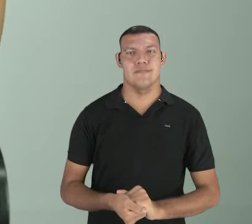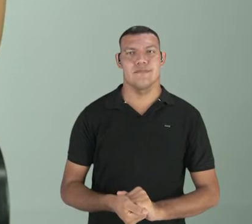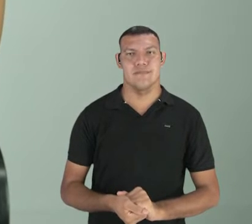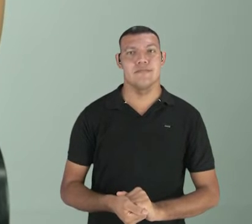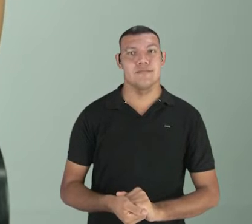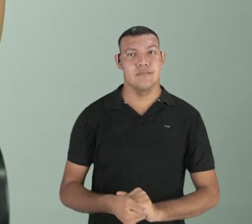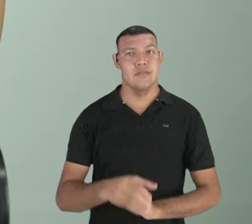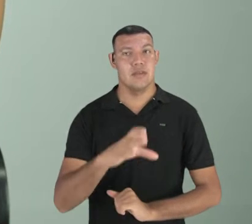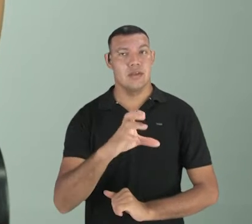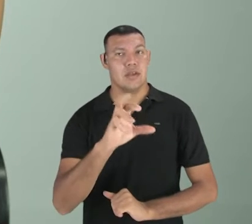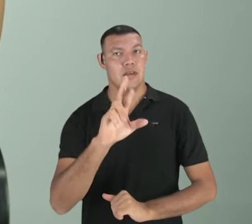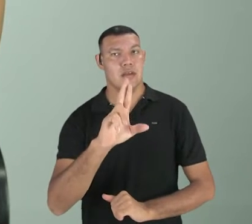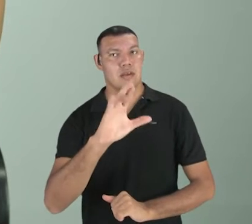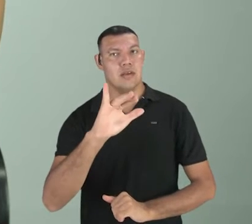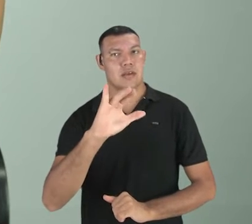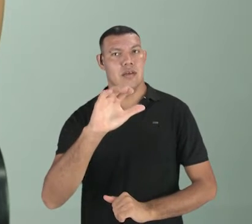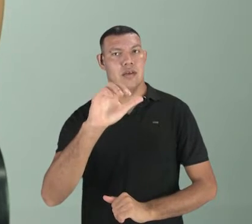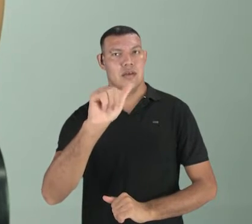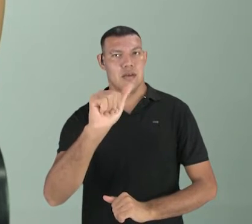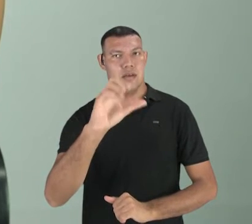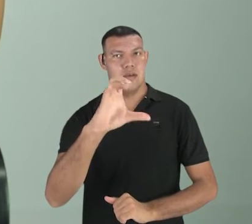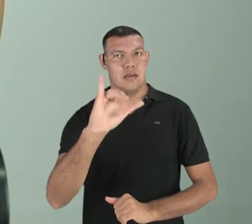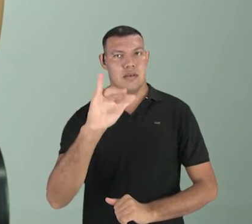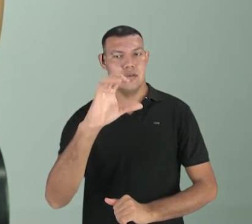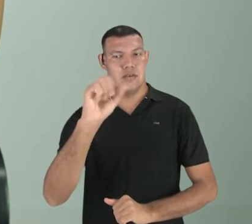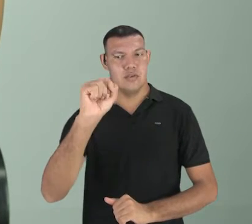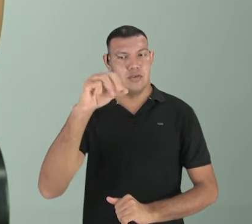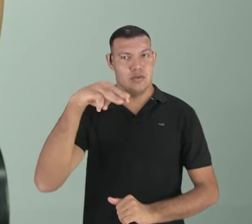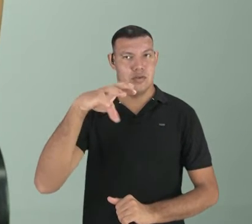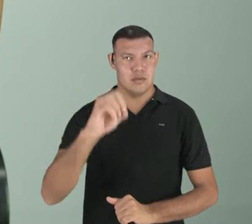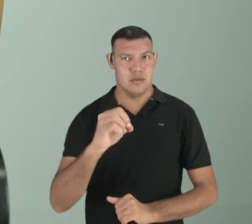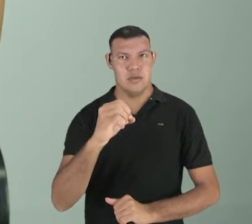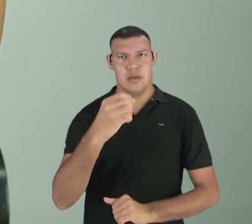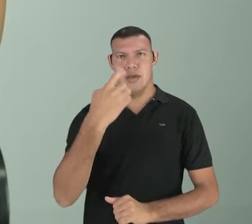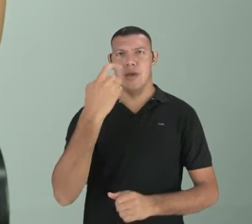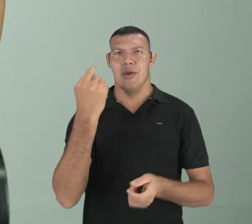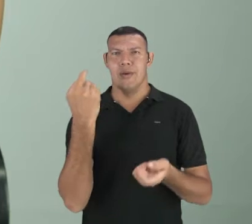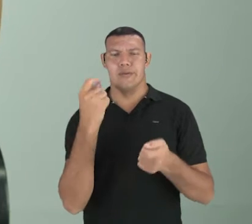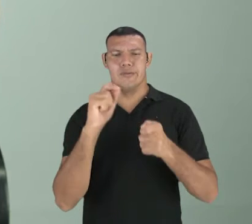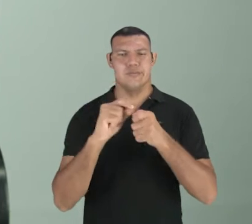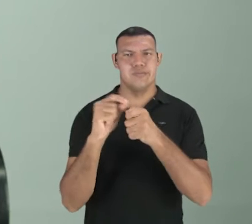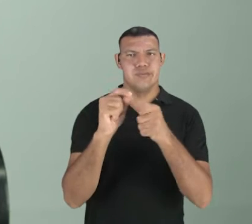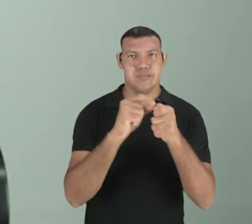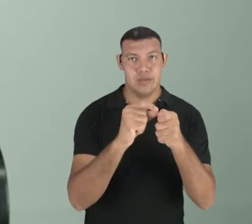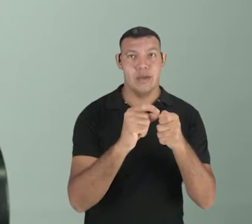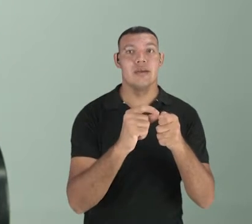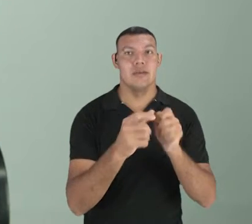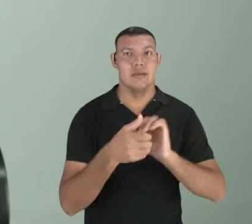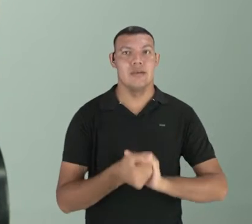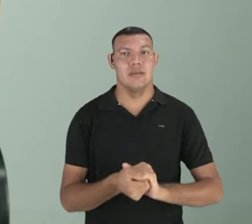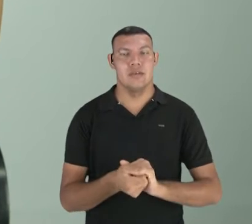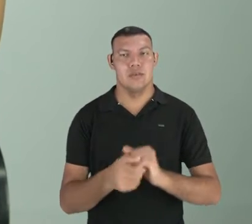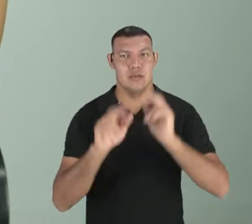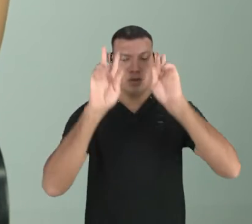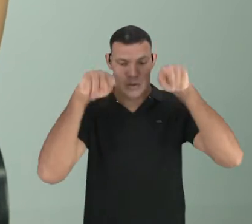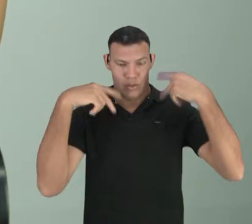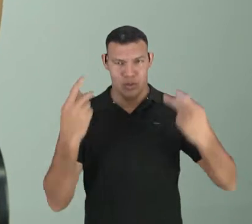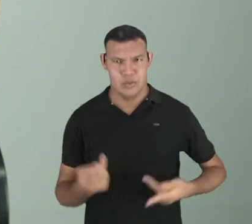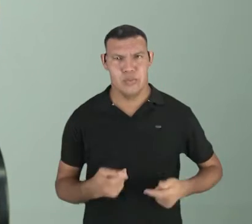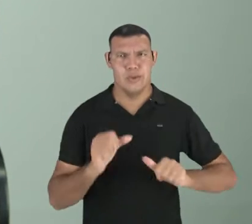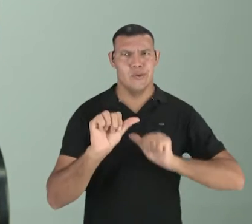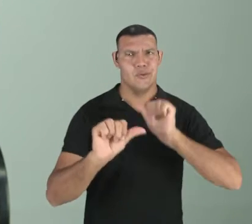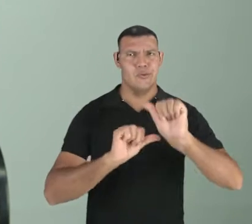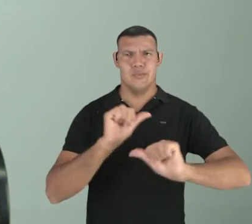teoria criacionista e que essas criações, os seres vivos como um todo, eles eram